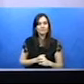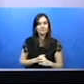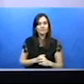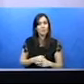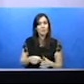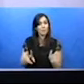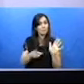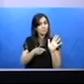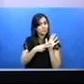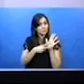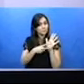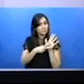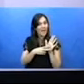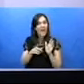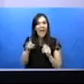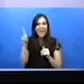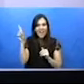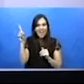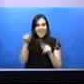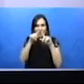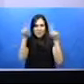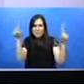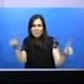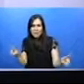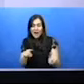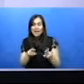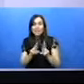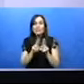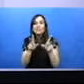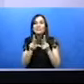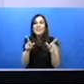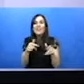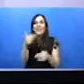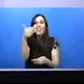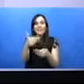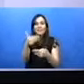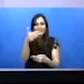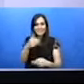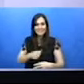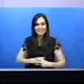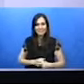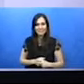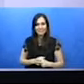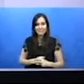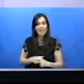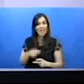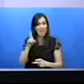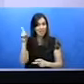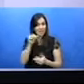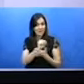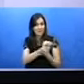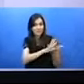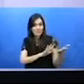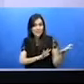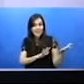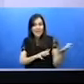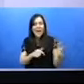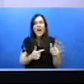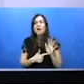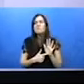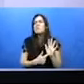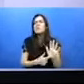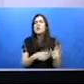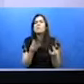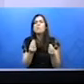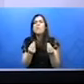Olho vivo, descubra e marque a diferença entre as duas cenas. Esta atividade, ela parece muito com